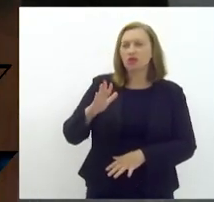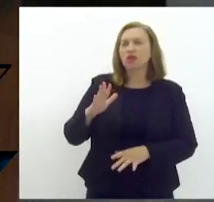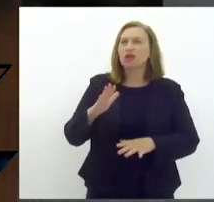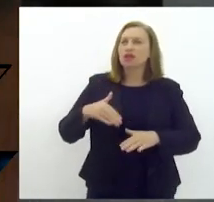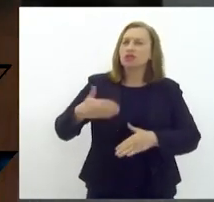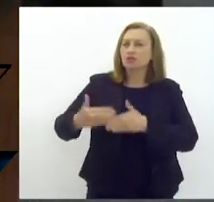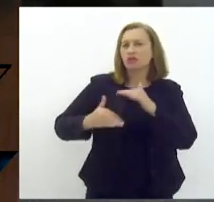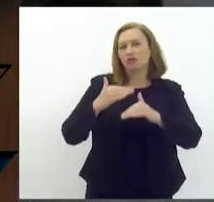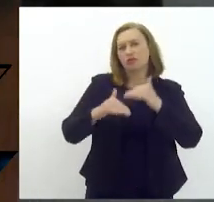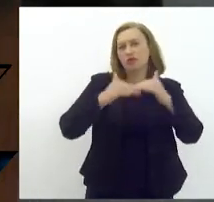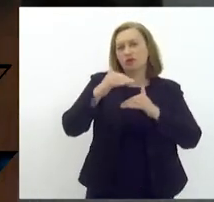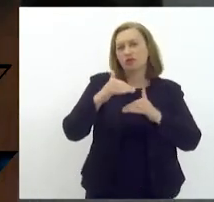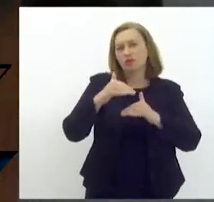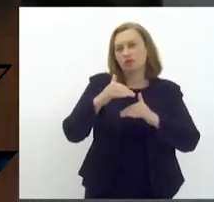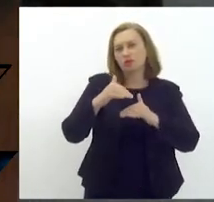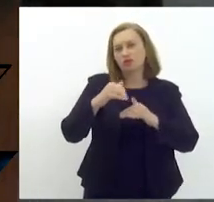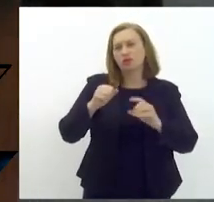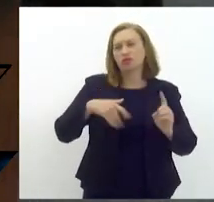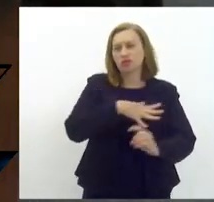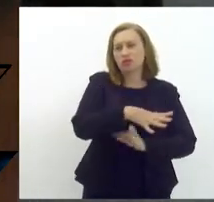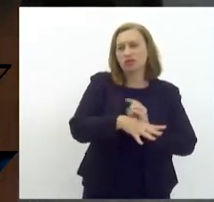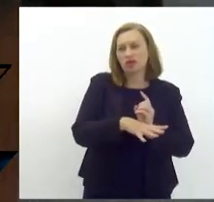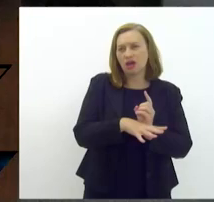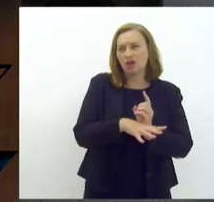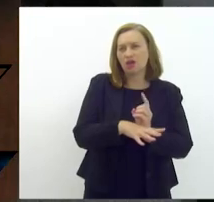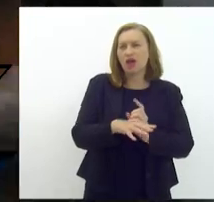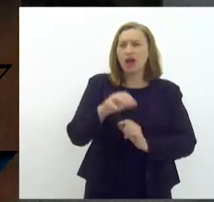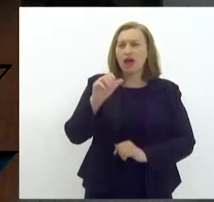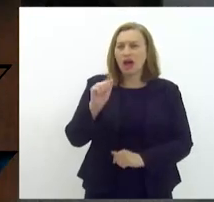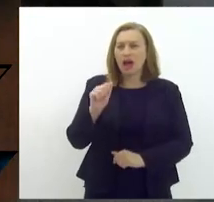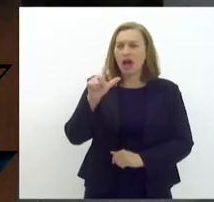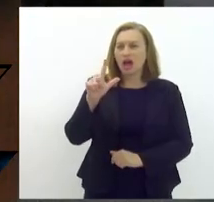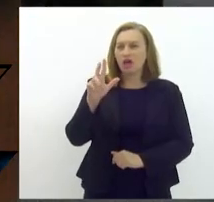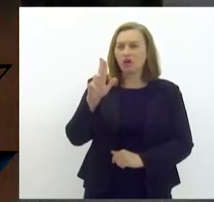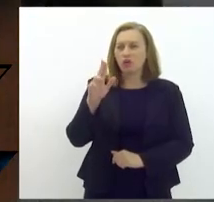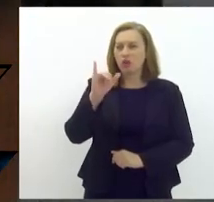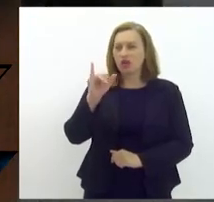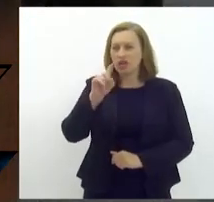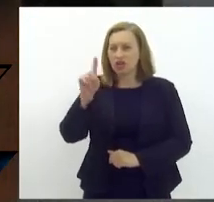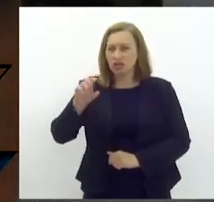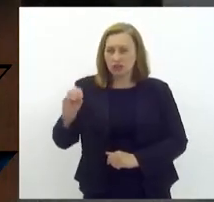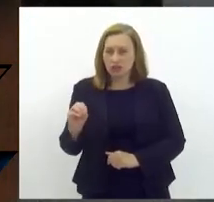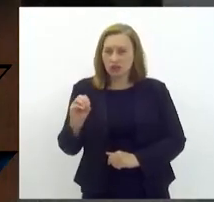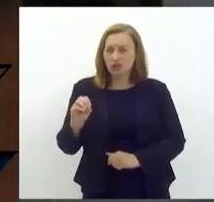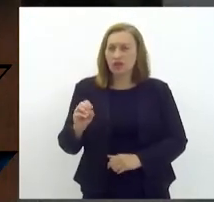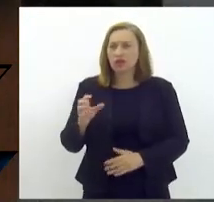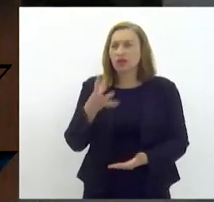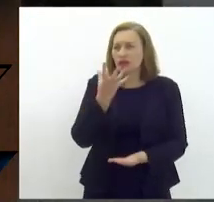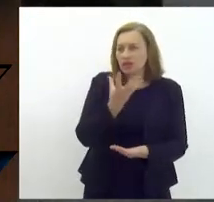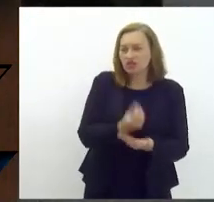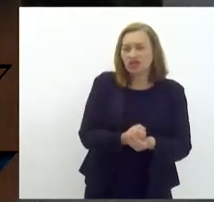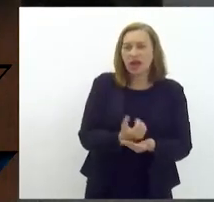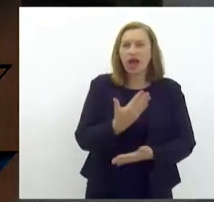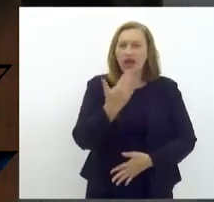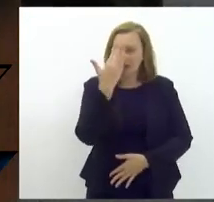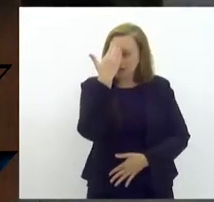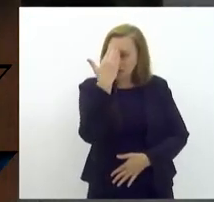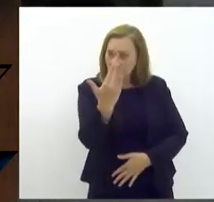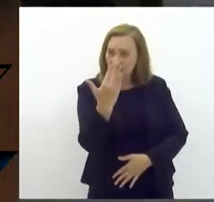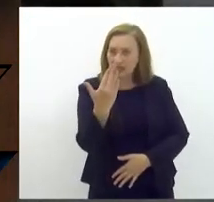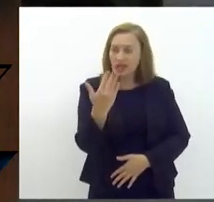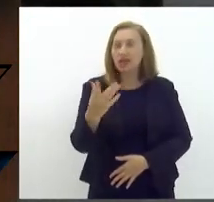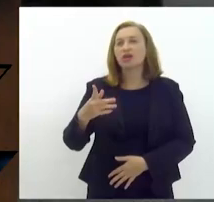o Aloísio Mercadante queria assim fazer registrar a minha deferência agradecer Ai Deus